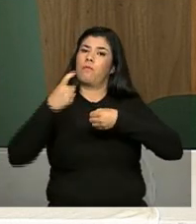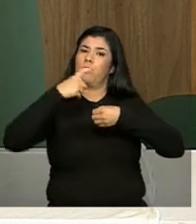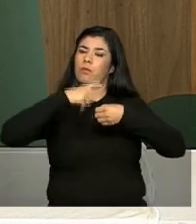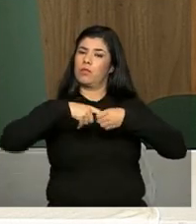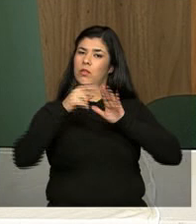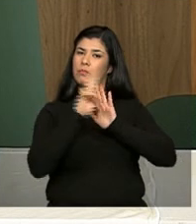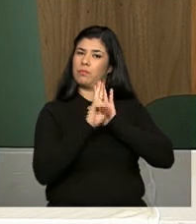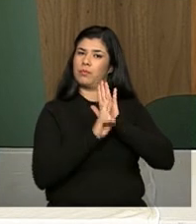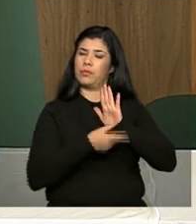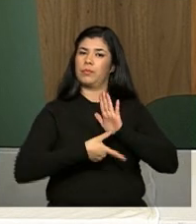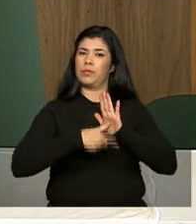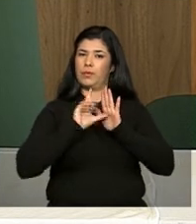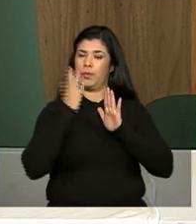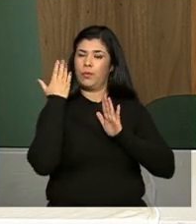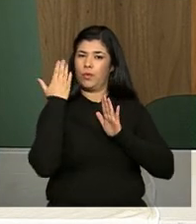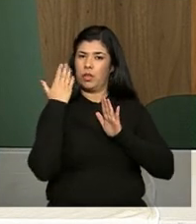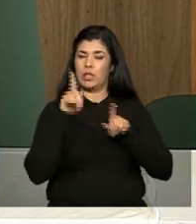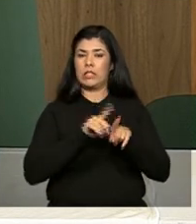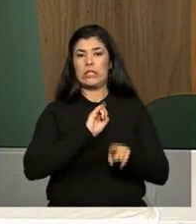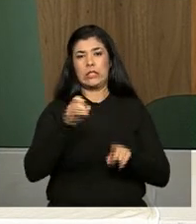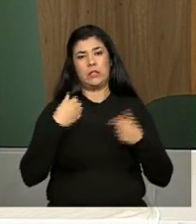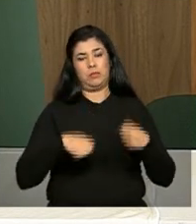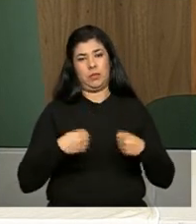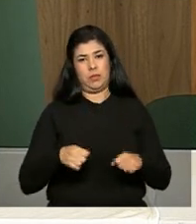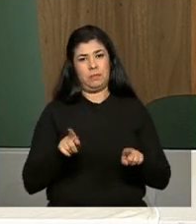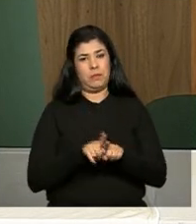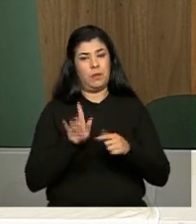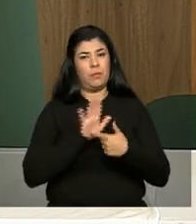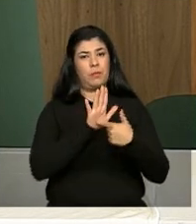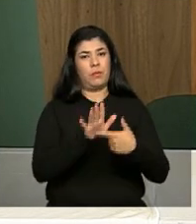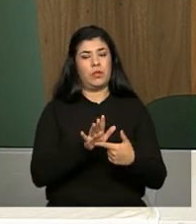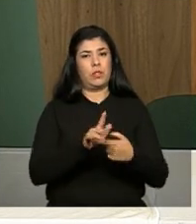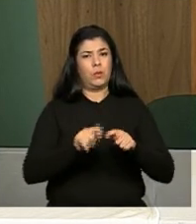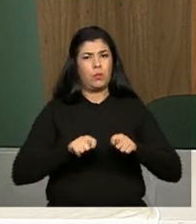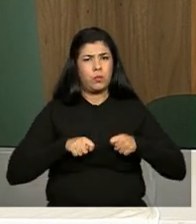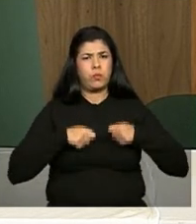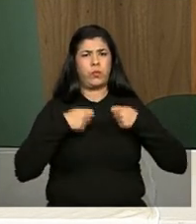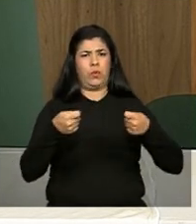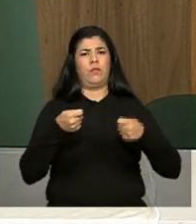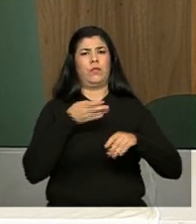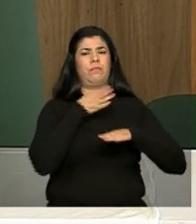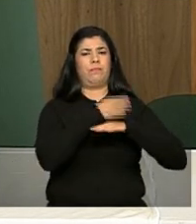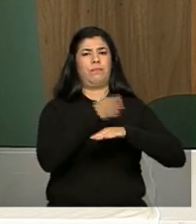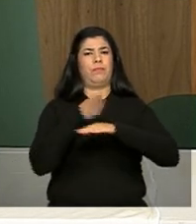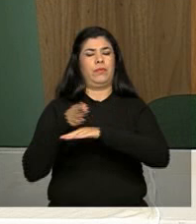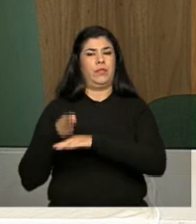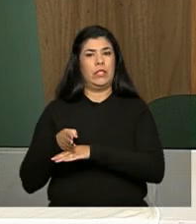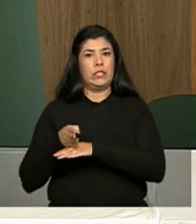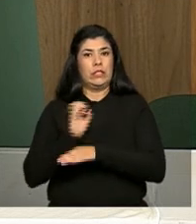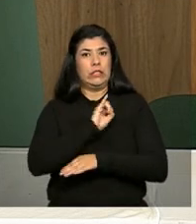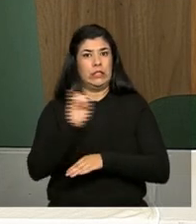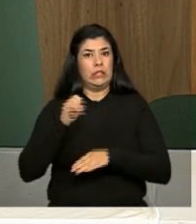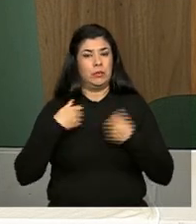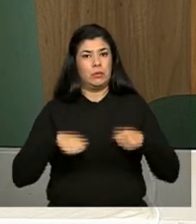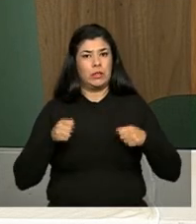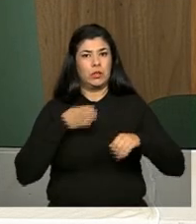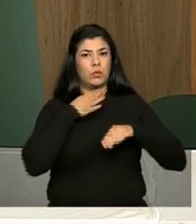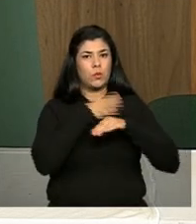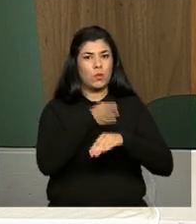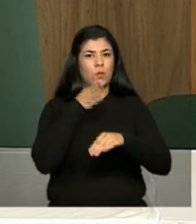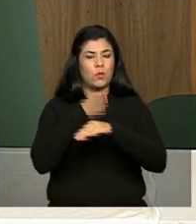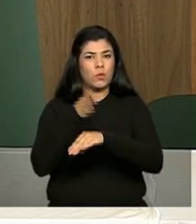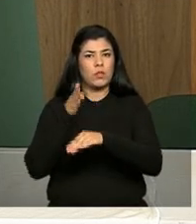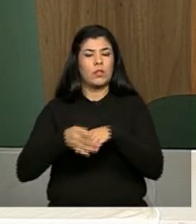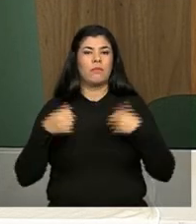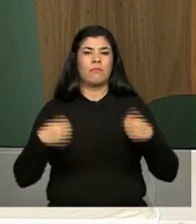necessário a mesma forma em relação o esforço de investimento que foi feito para manter o investimento para temos que reduzir o